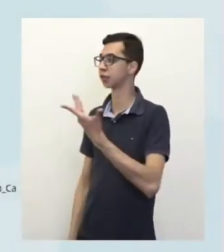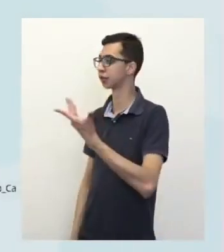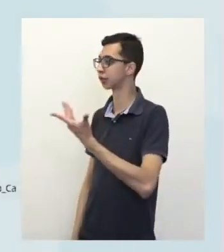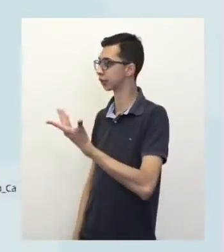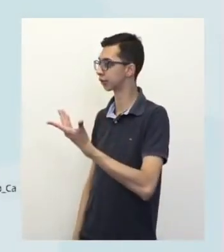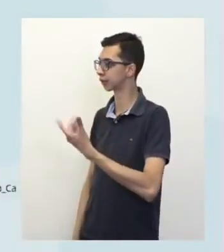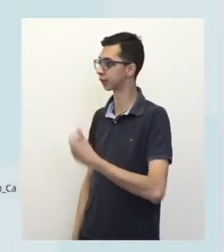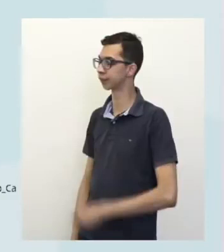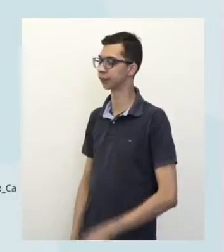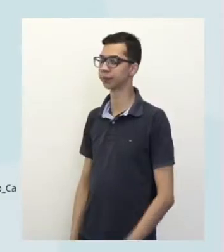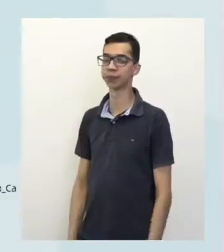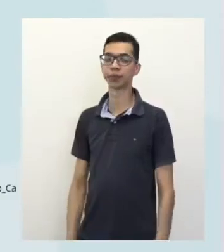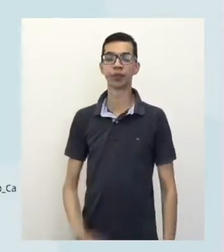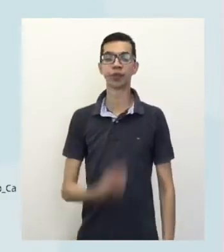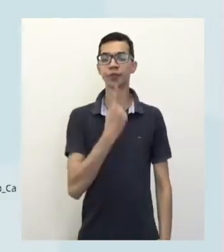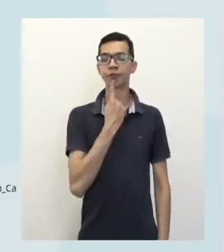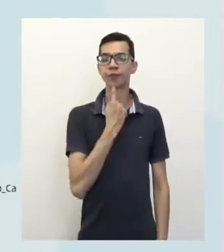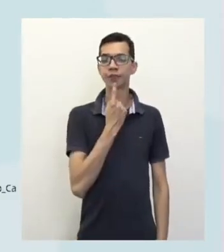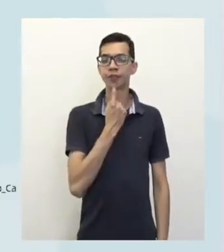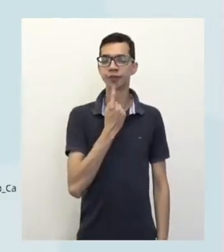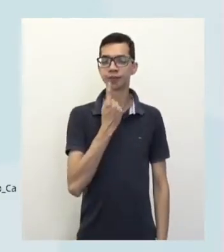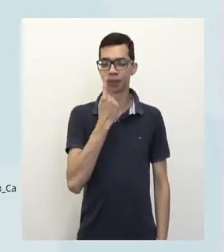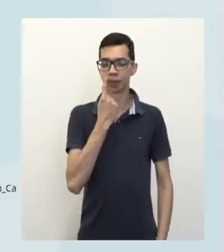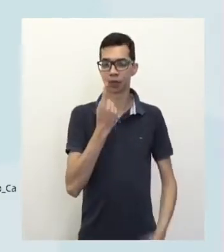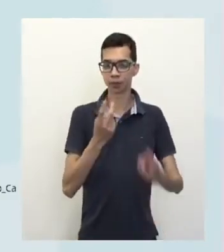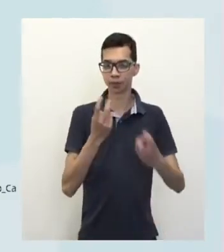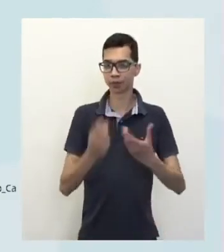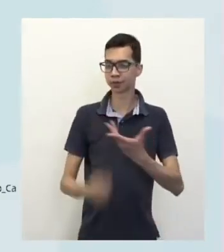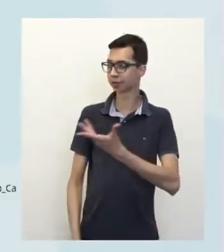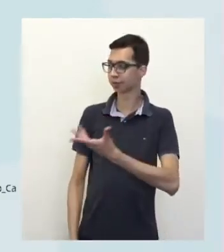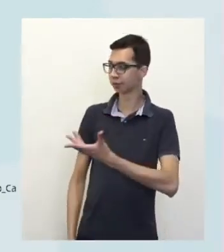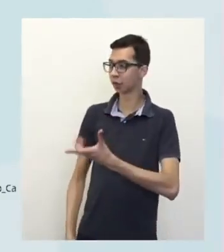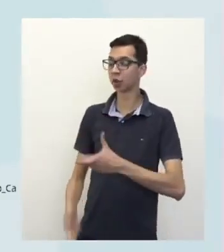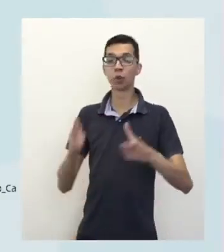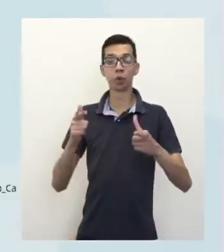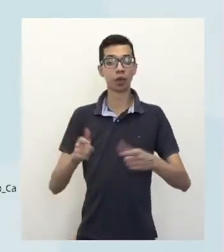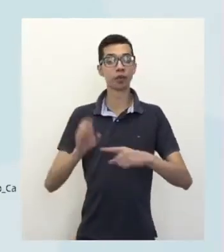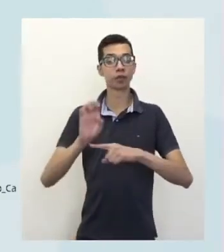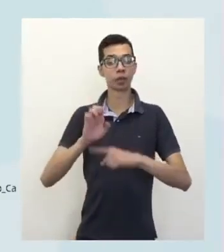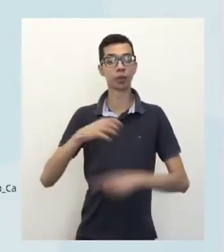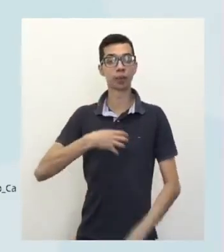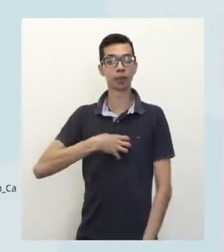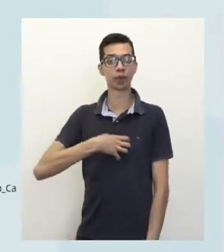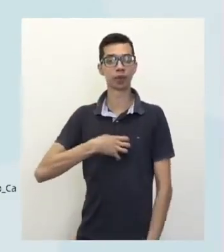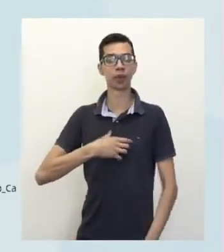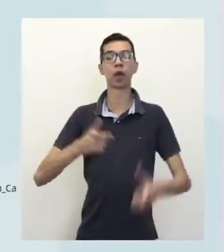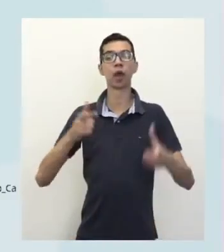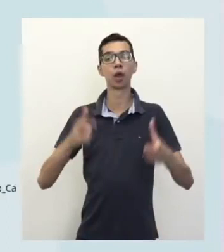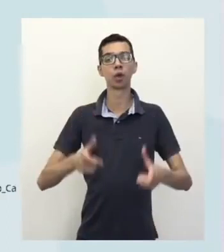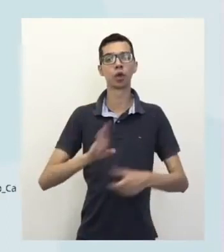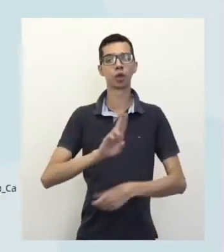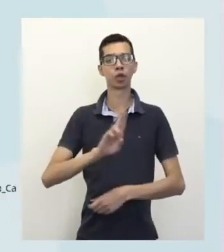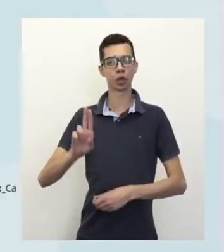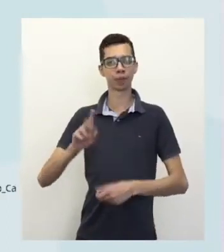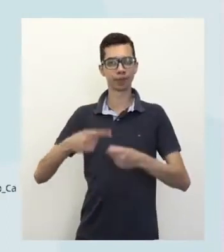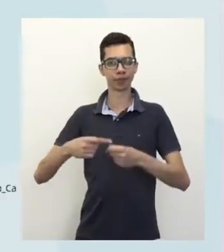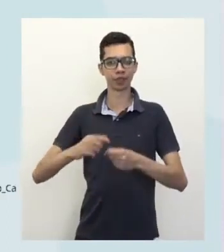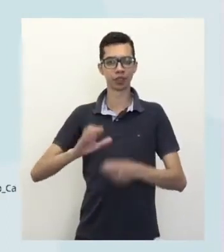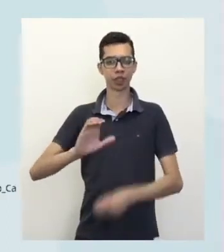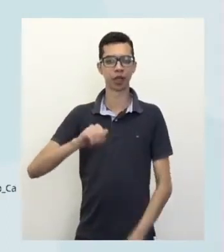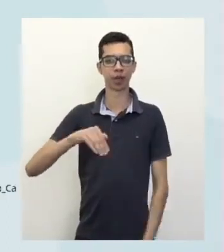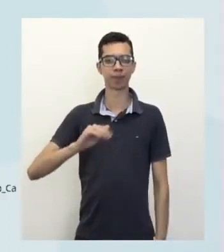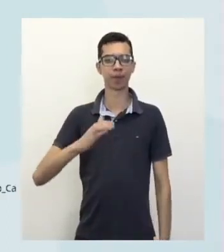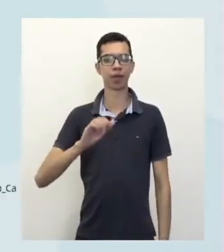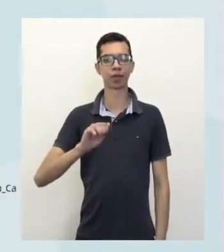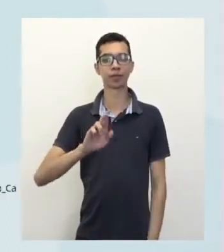destacando aí no pontinho vermelho, no território do estado da Bahia, onde está Camaçari. E qual que é o destaque,